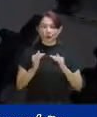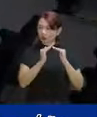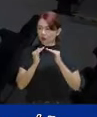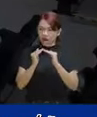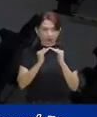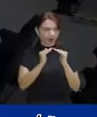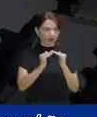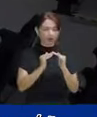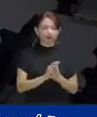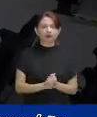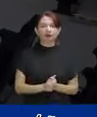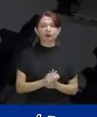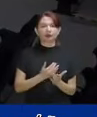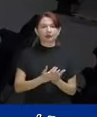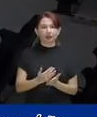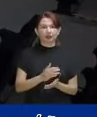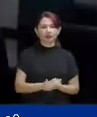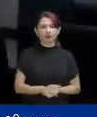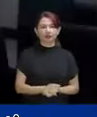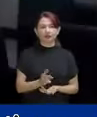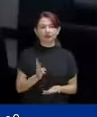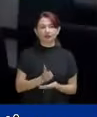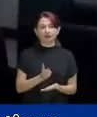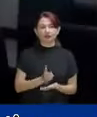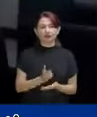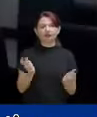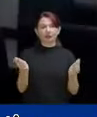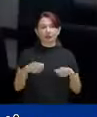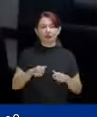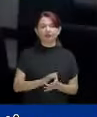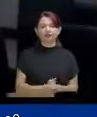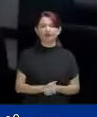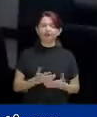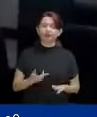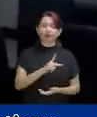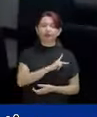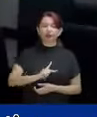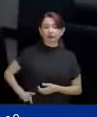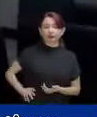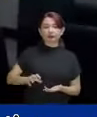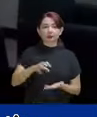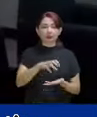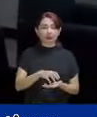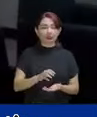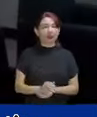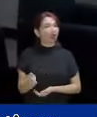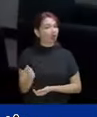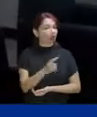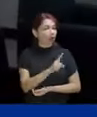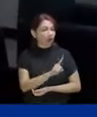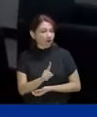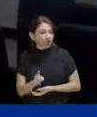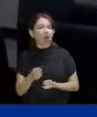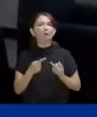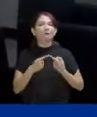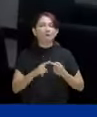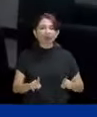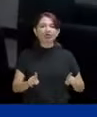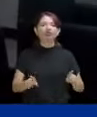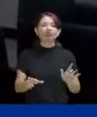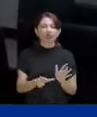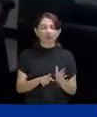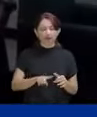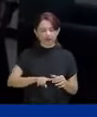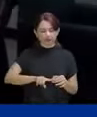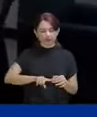acordo? Rejeitada a preliminar, Vossa Excelência pode prosseguir. Presidente, em relação ao mérito, a matéria não é nova. Existem vários precedentes